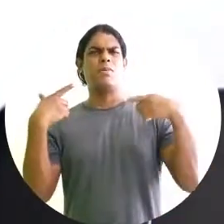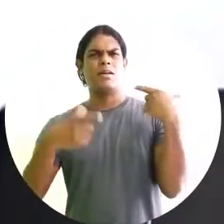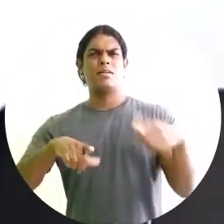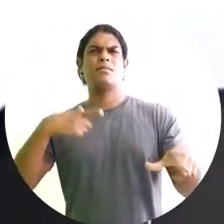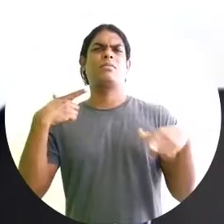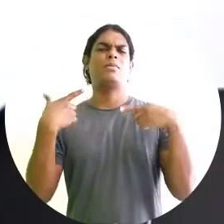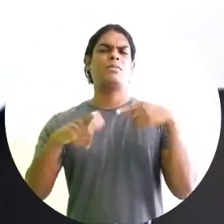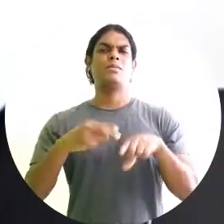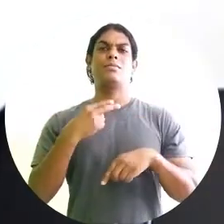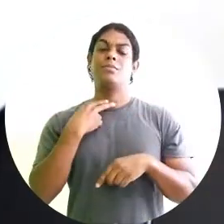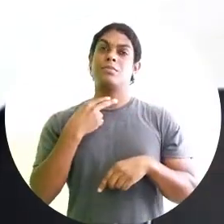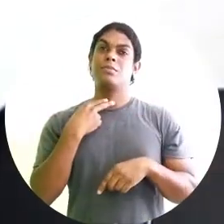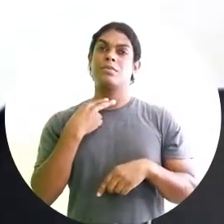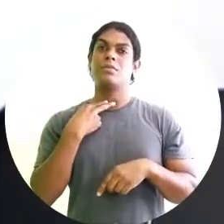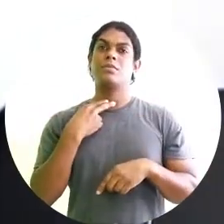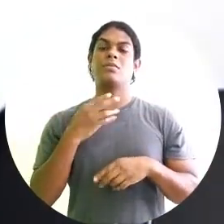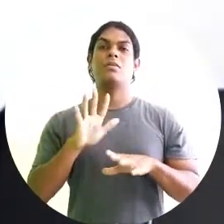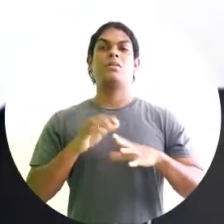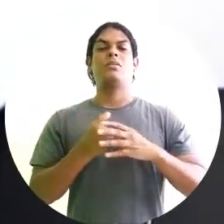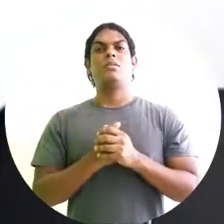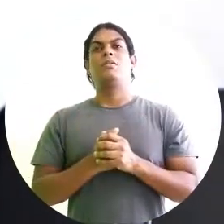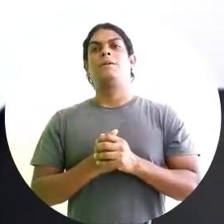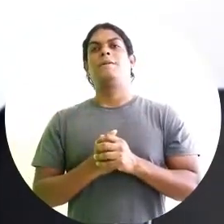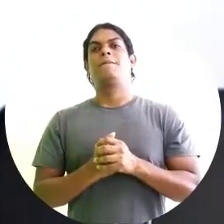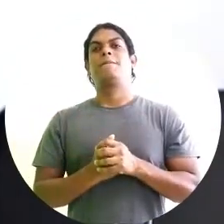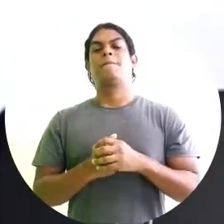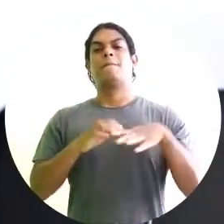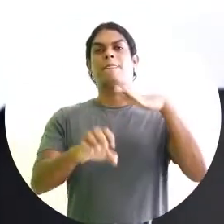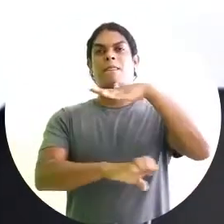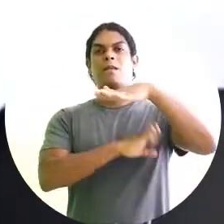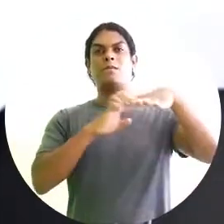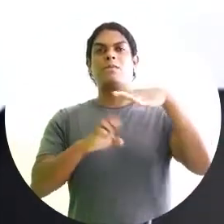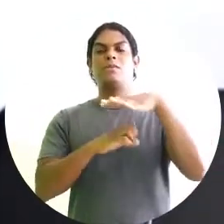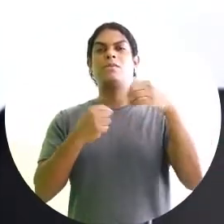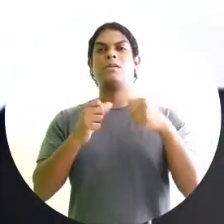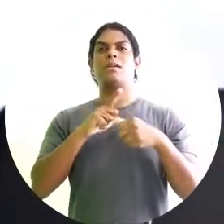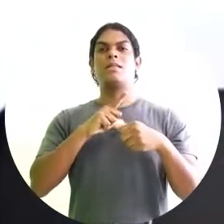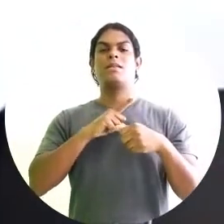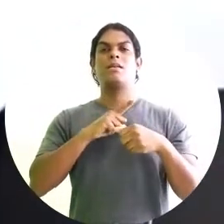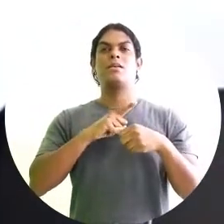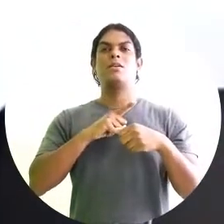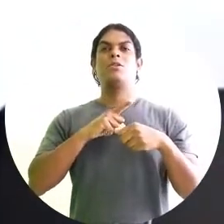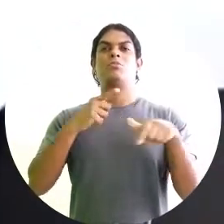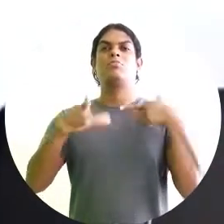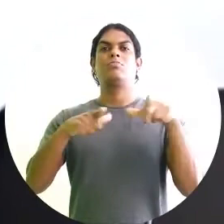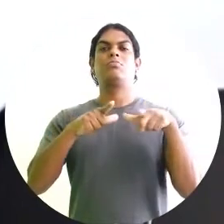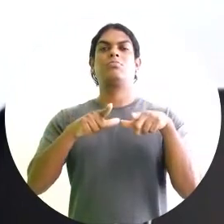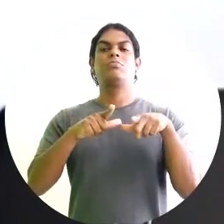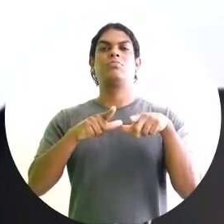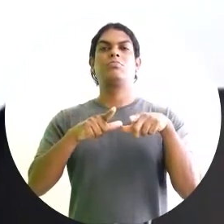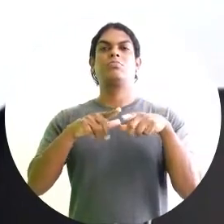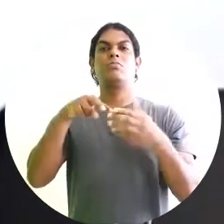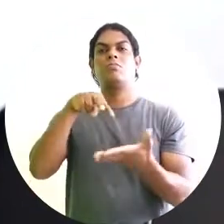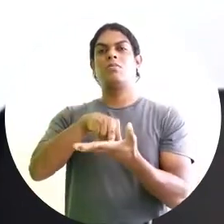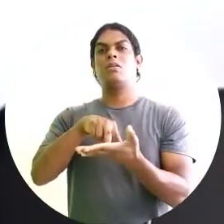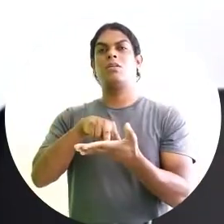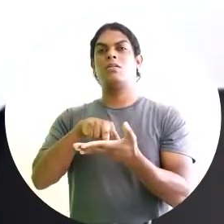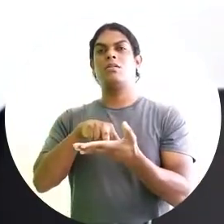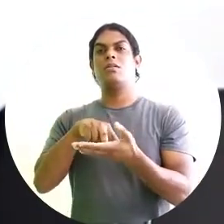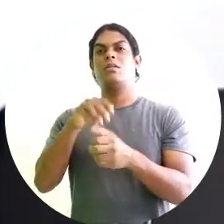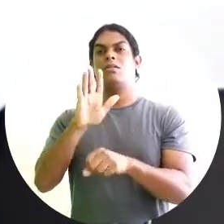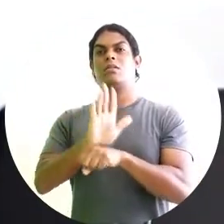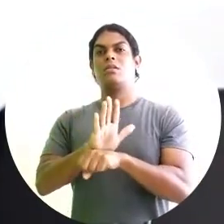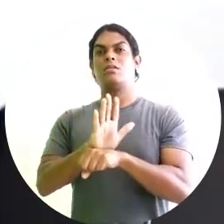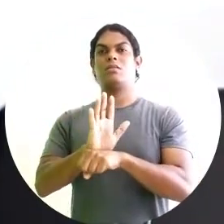São organizações que precisam trabalhar nos 3 turnos, quais sejam manhã, tarde e noite. Isso é muito comum no